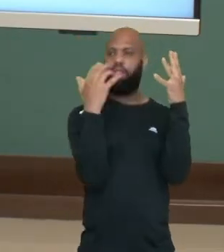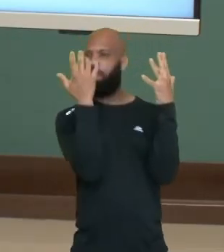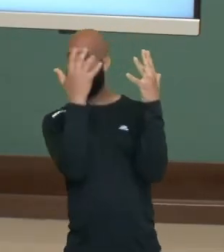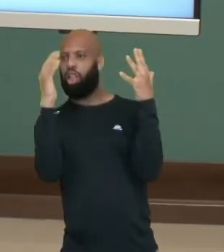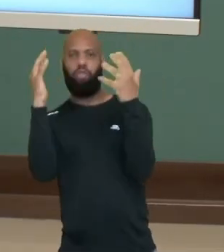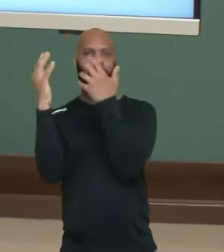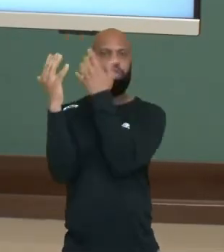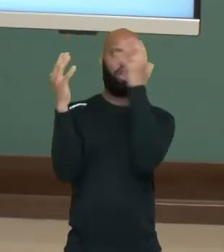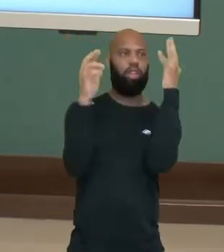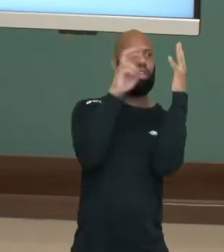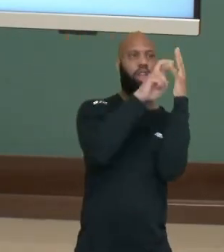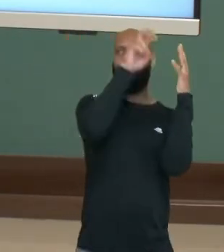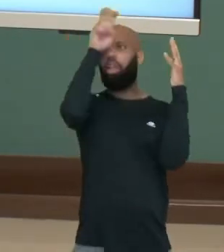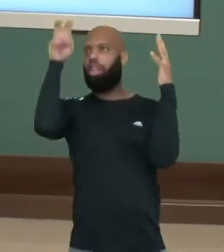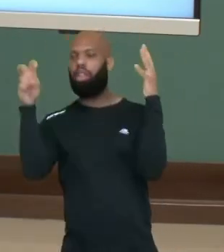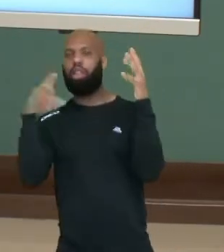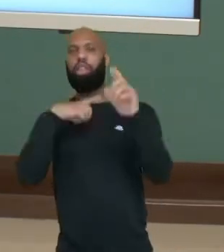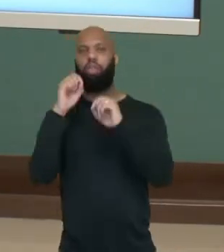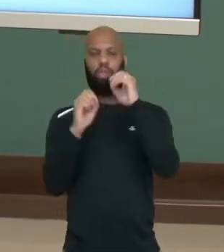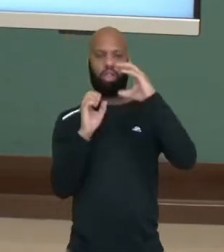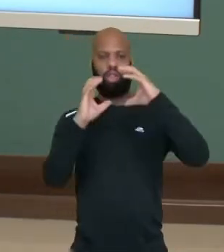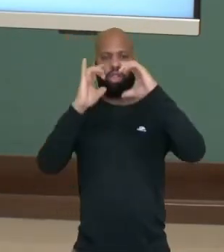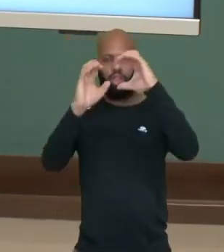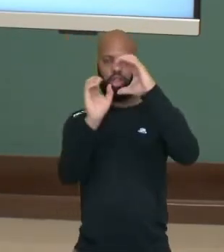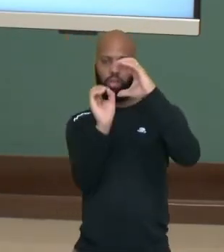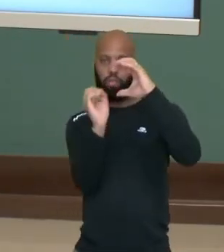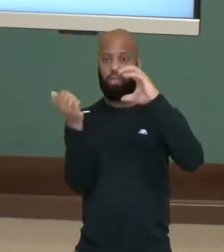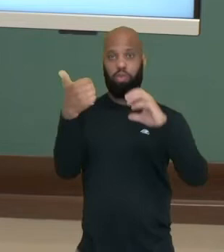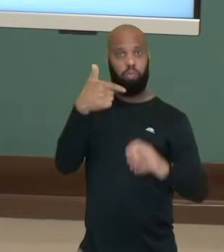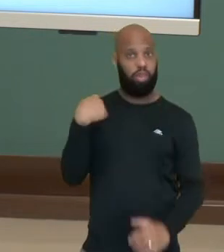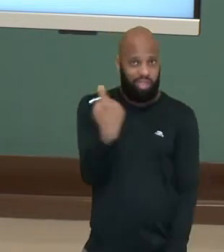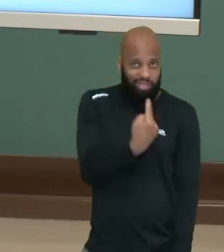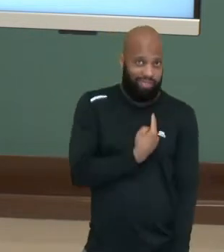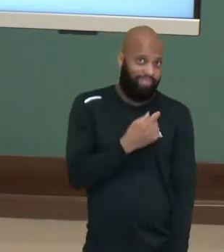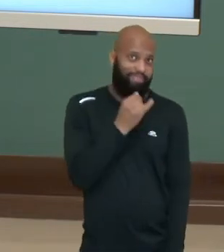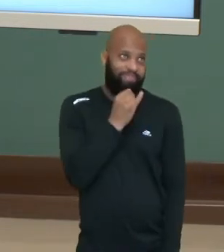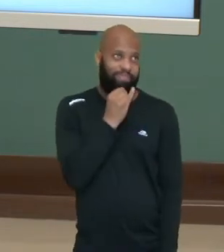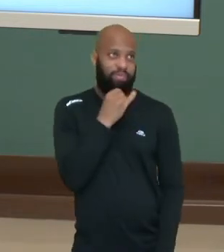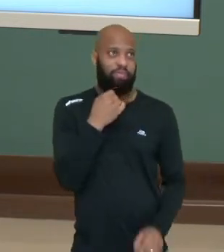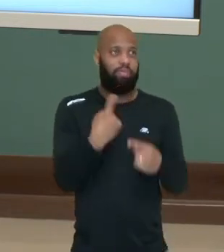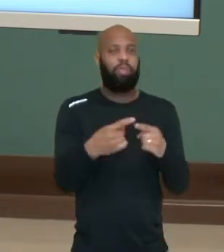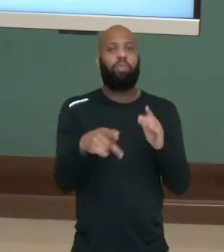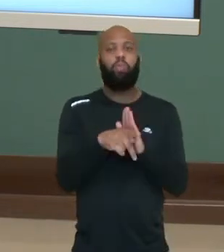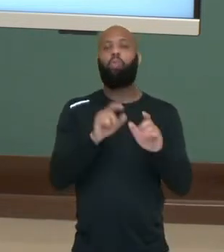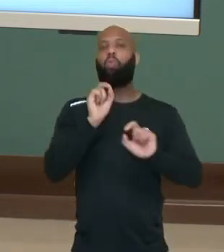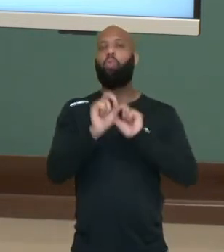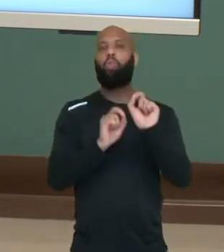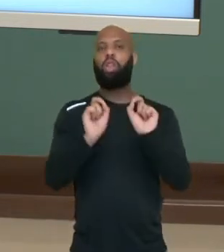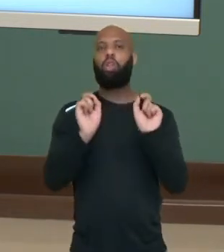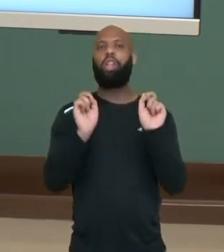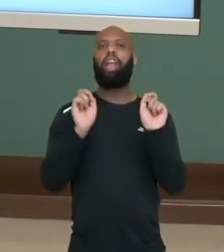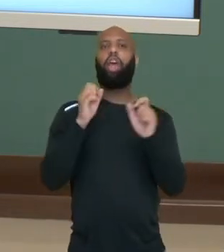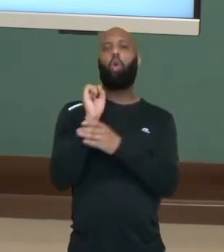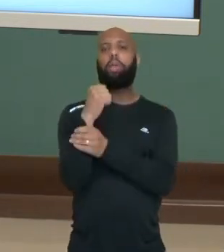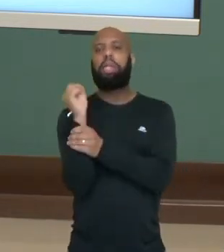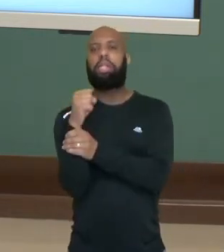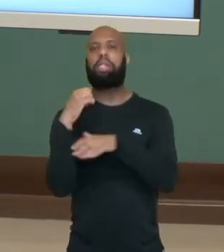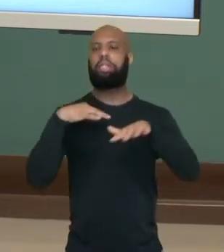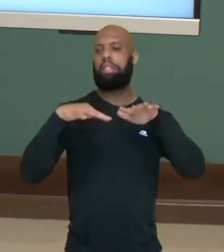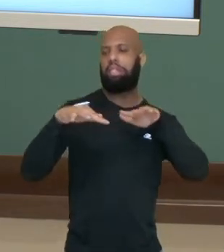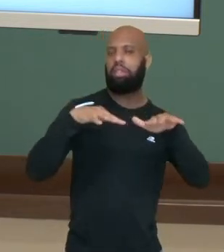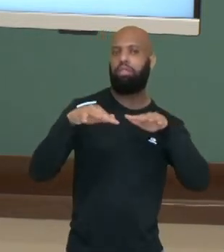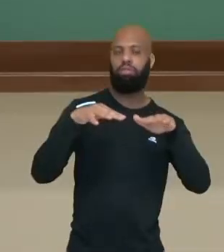macacos, né? Eles vão ter um cerebelo mais desenvolvido do que o nosso, por exemplo, né? O nosso cérebro é mais desenvolvido do que o cerebelo,